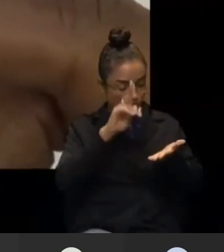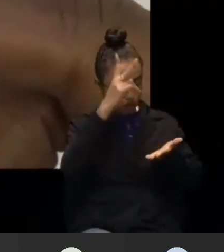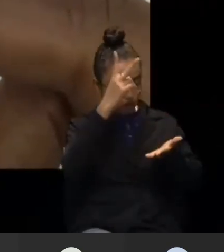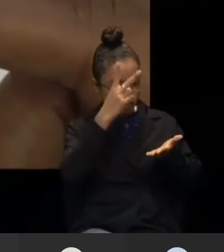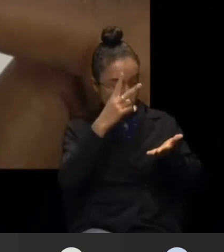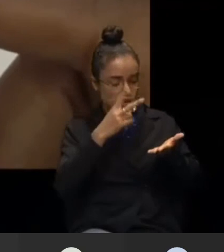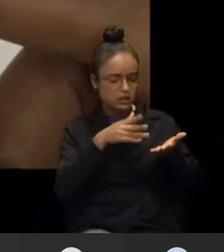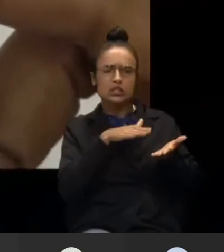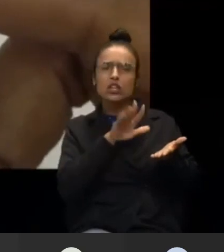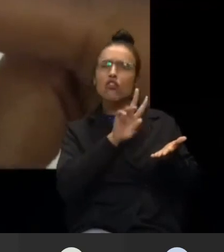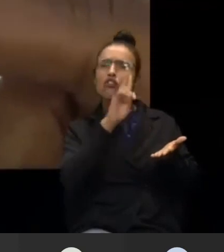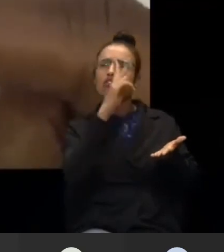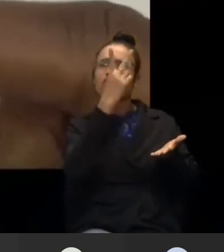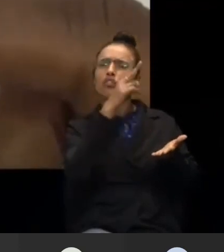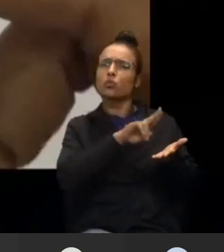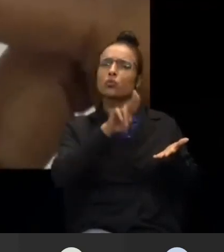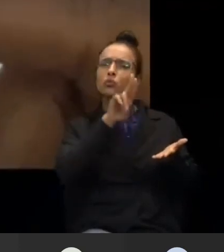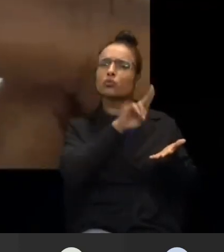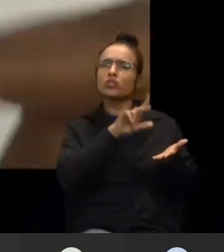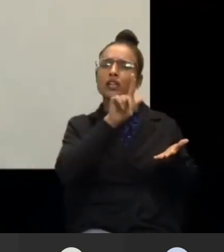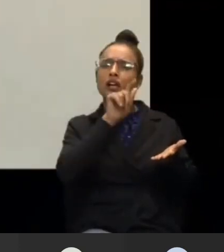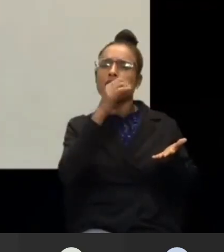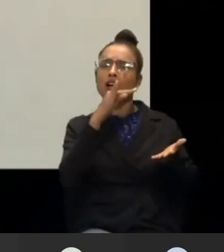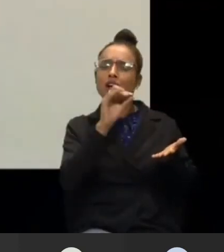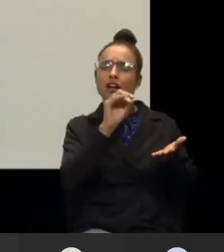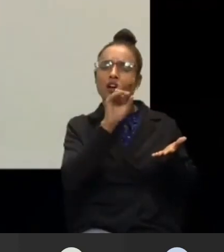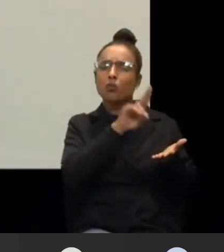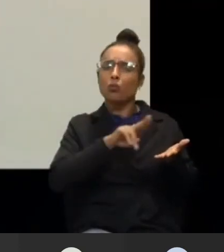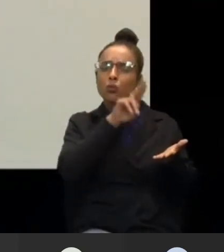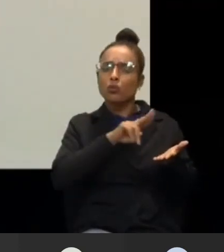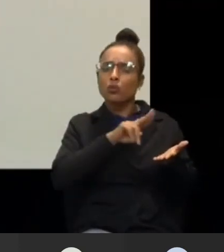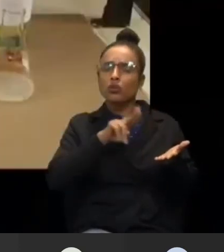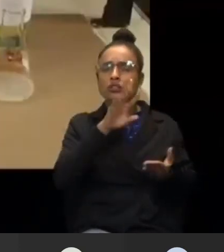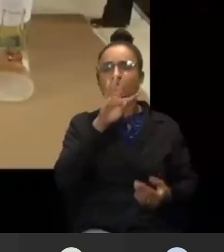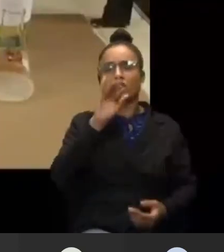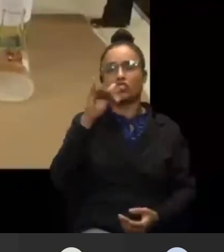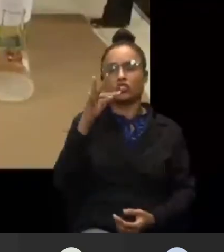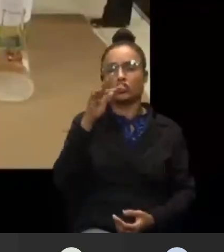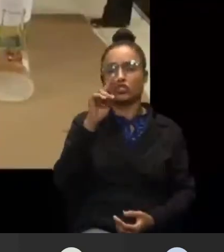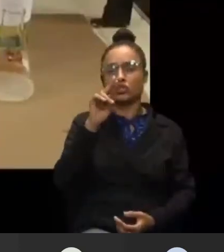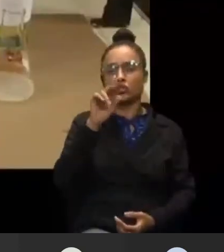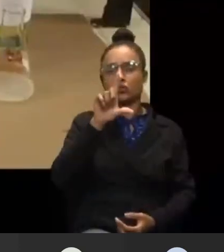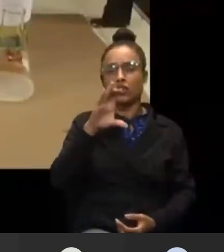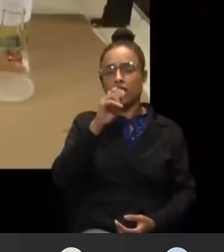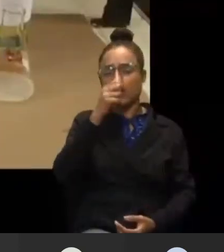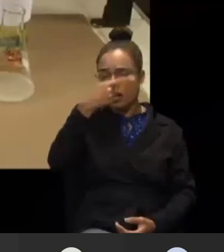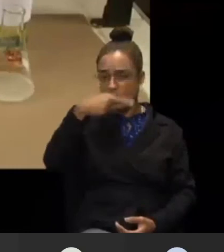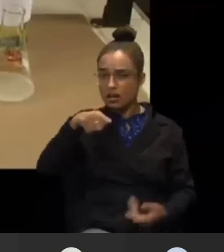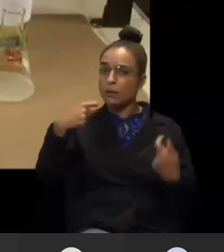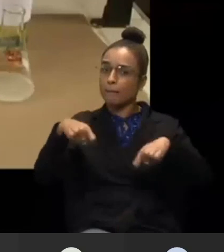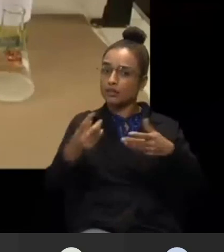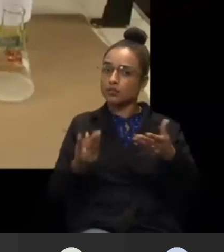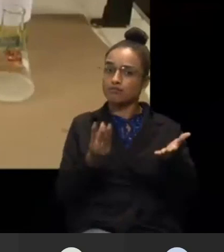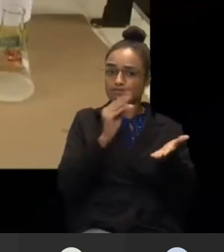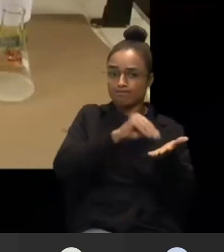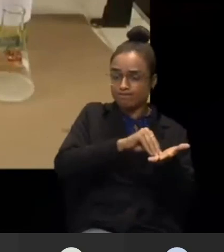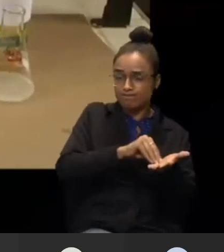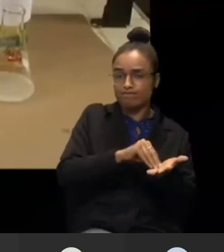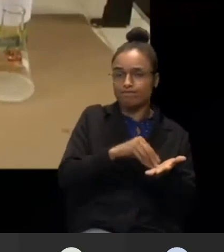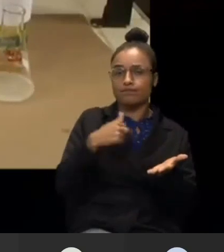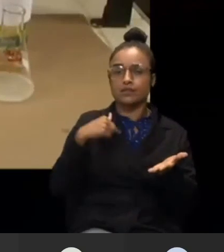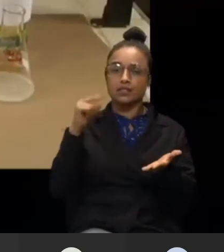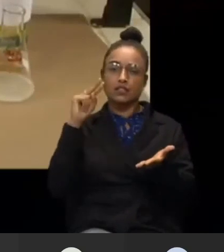titulação, isso é importante, o volume gasto em ml na titulação tem que ser anotado. Ali